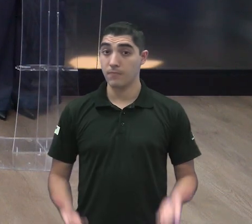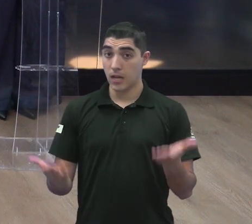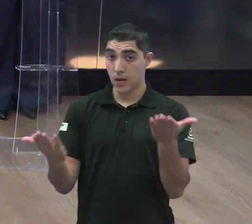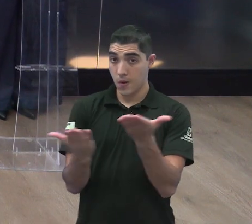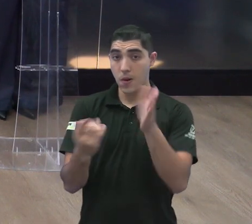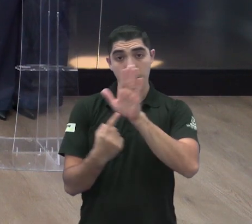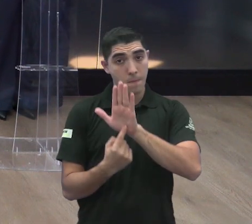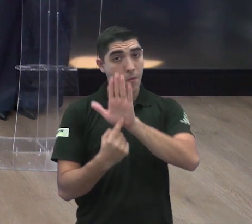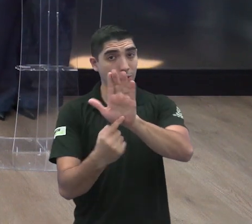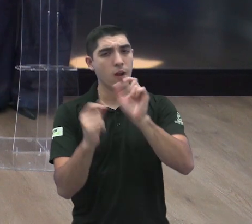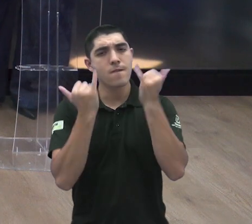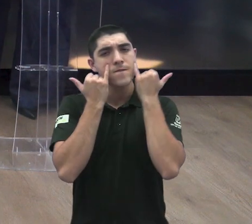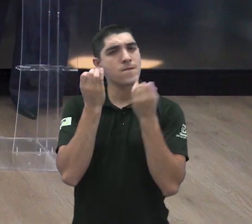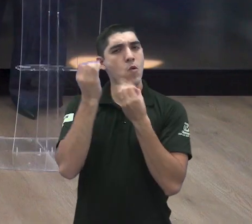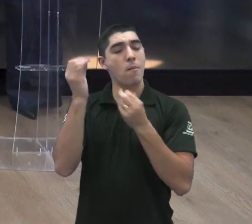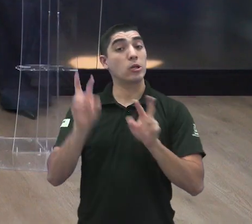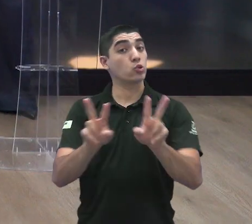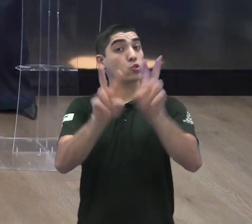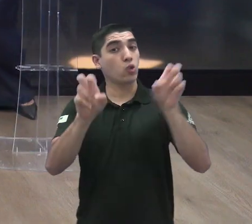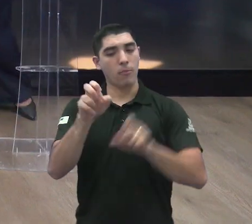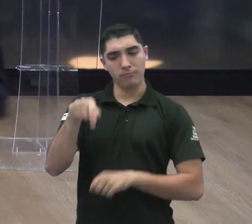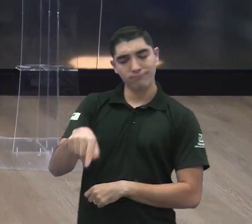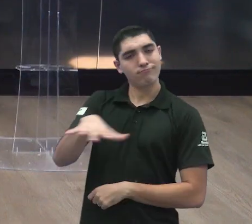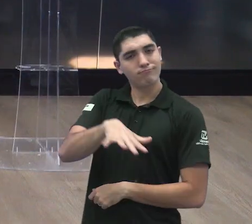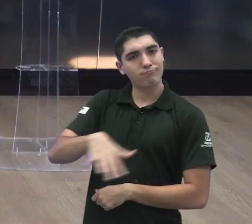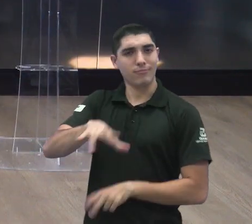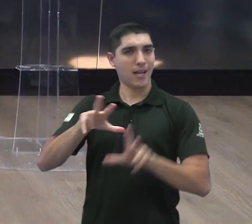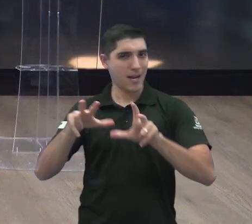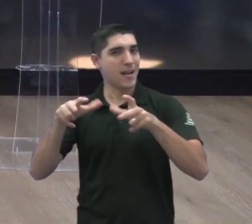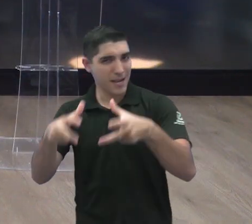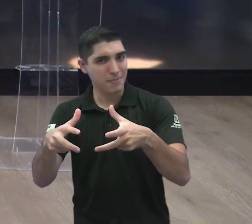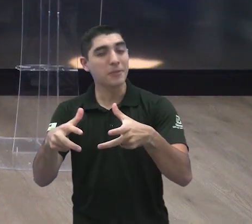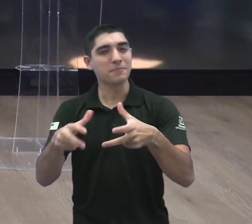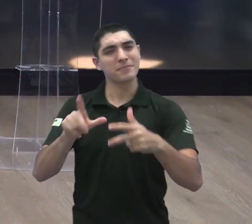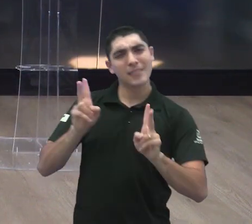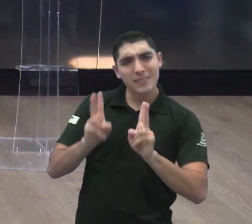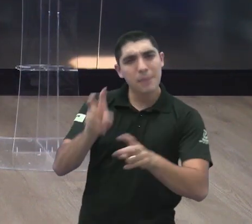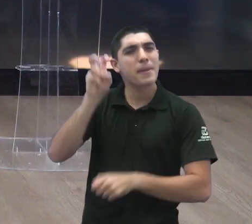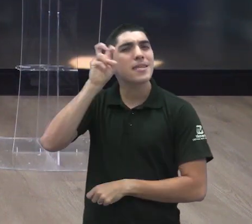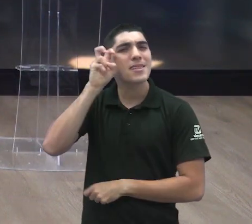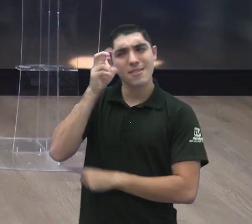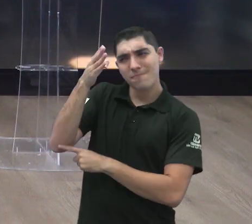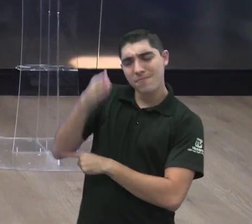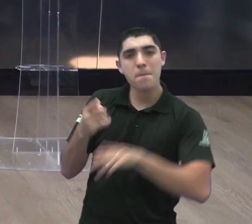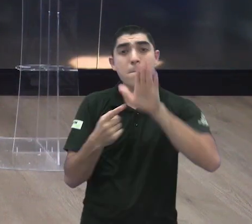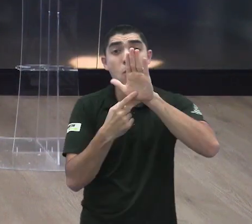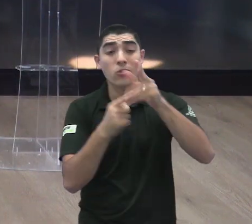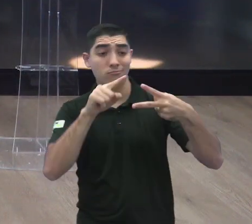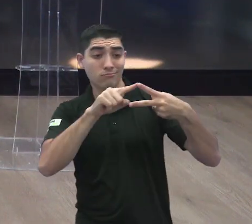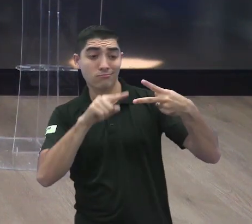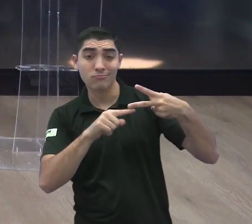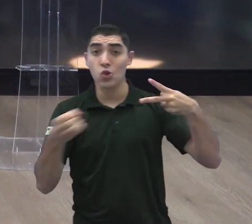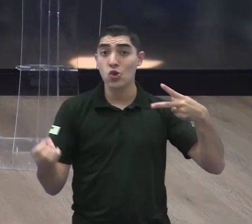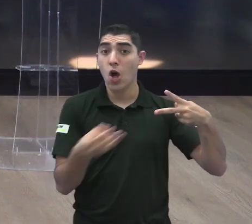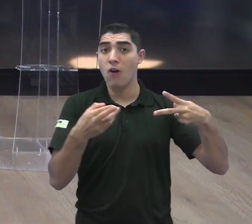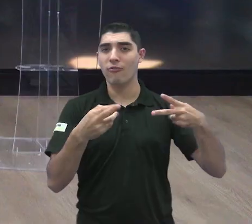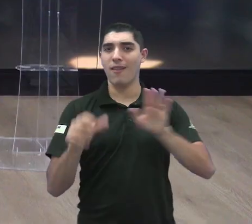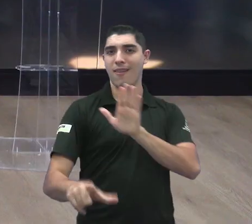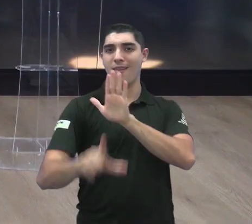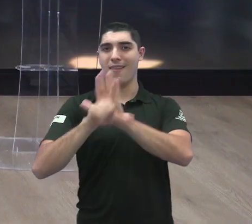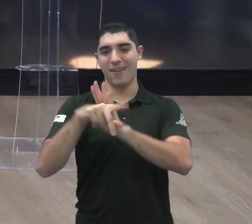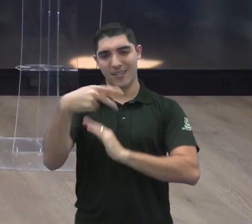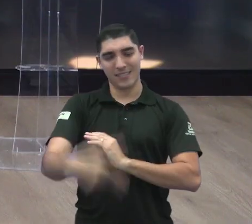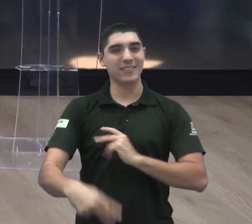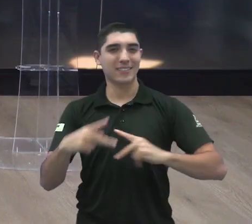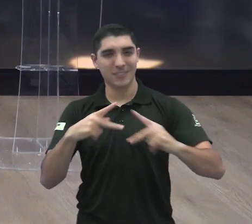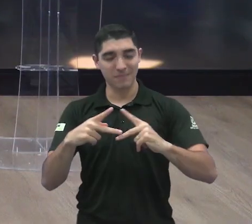Vamos começar a edição de hoje te informando sobre o trabalho do Legislativo. Toda quinta-feira apresentamos 2 novas regras que